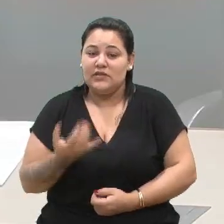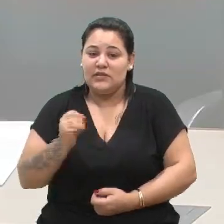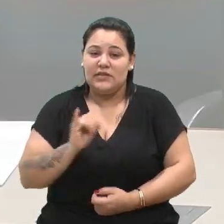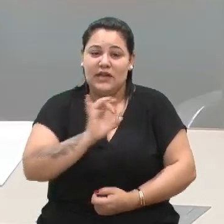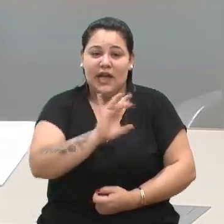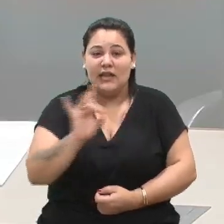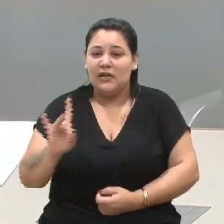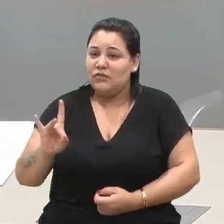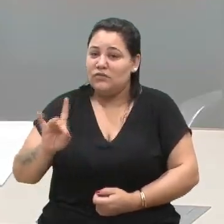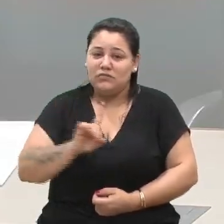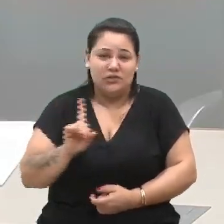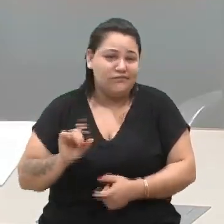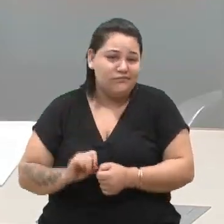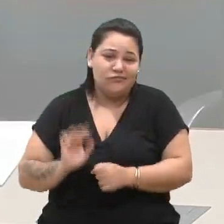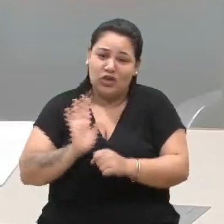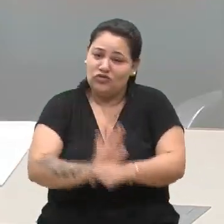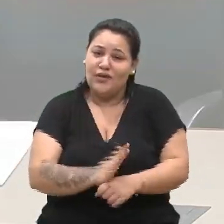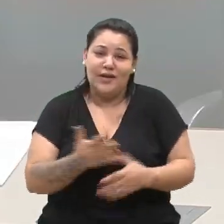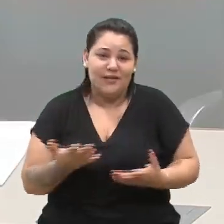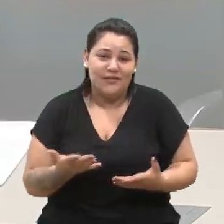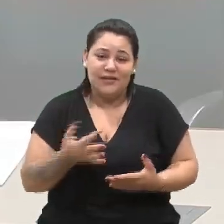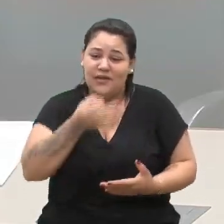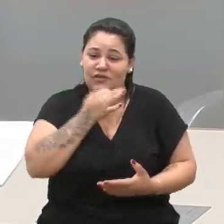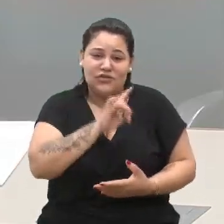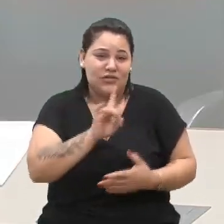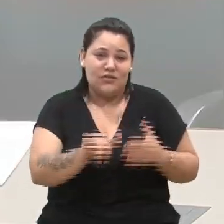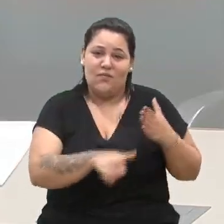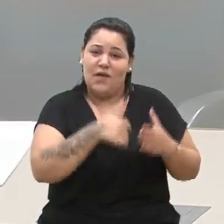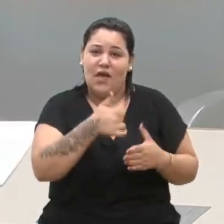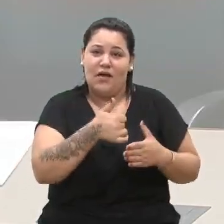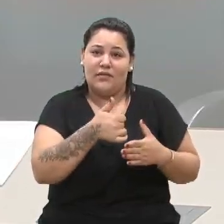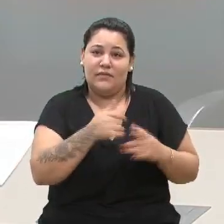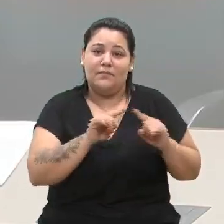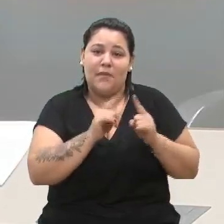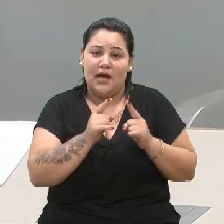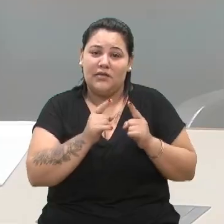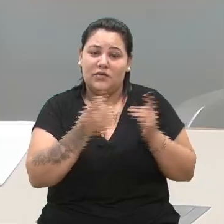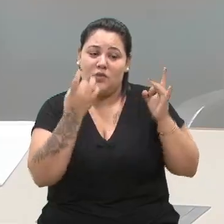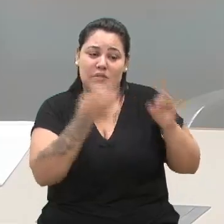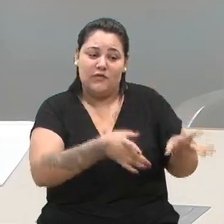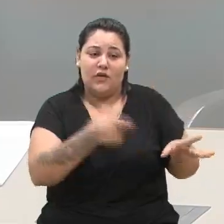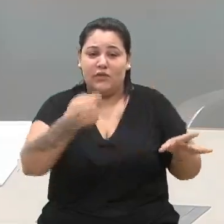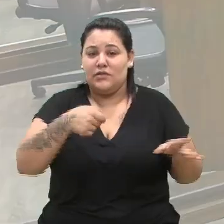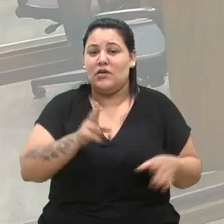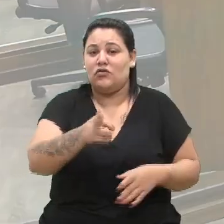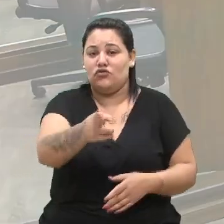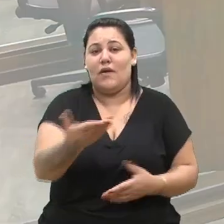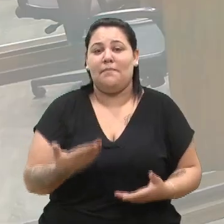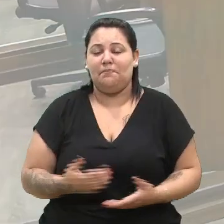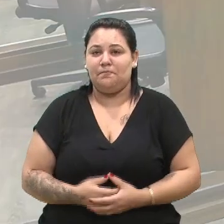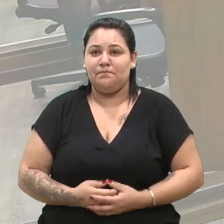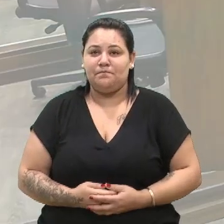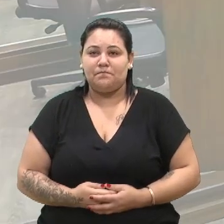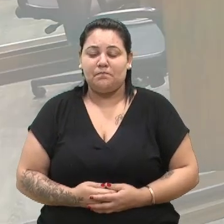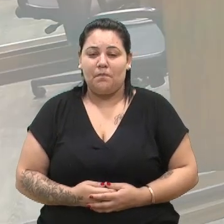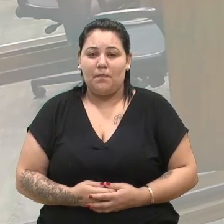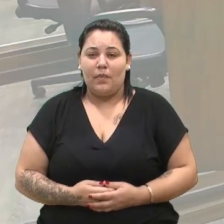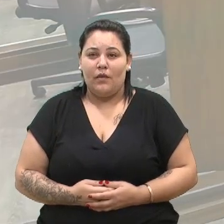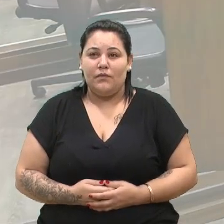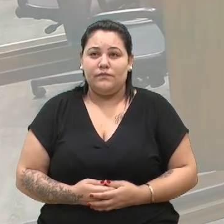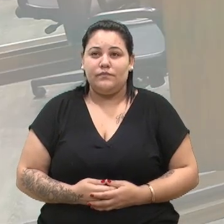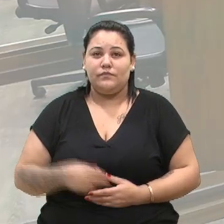sua parte, a nossa cidade não vai melhorar, mas Bota Fora tem que continuar. Obrigado. Vereador Ada, de